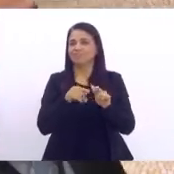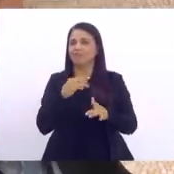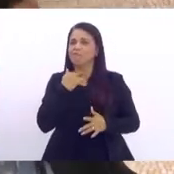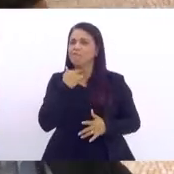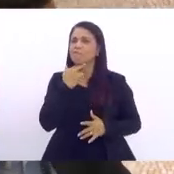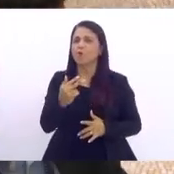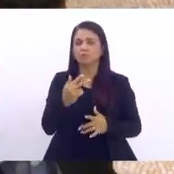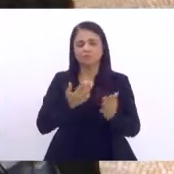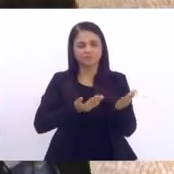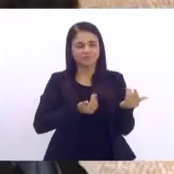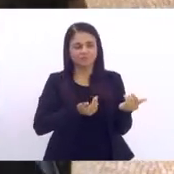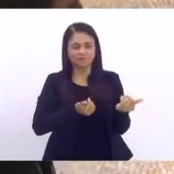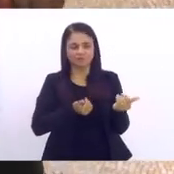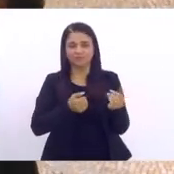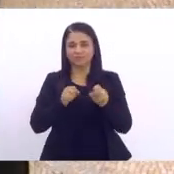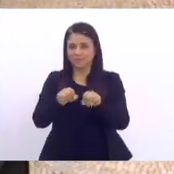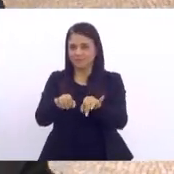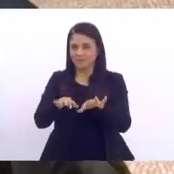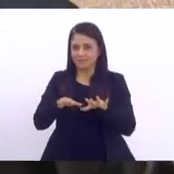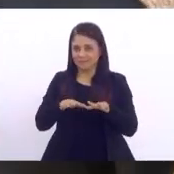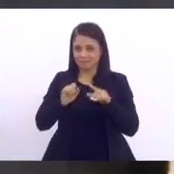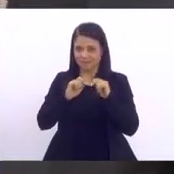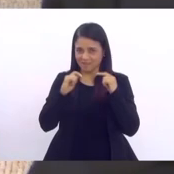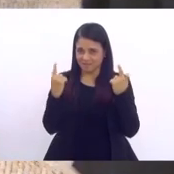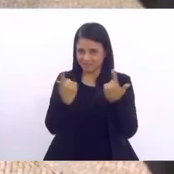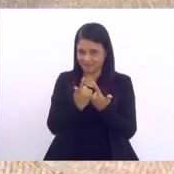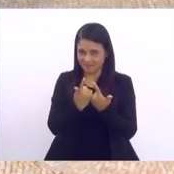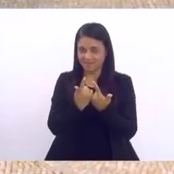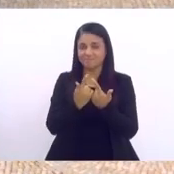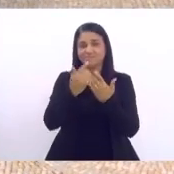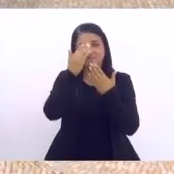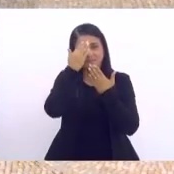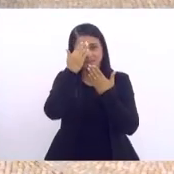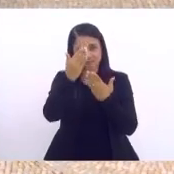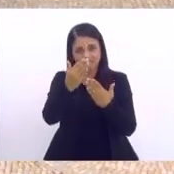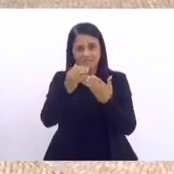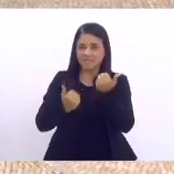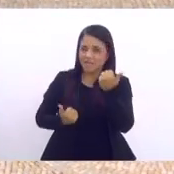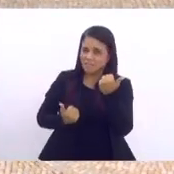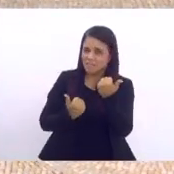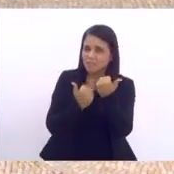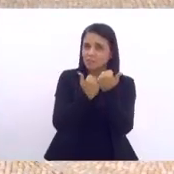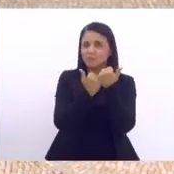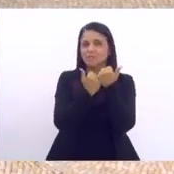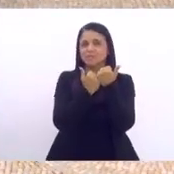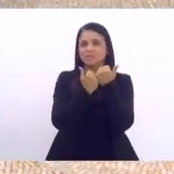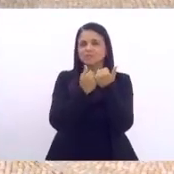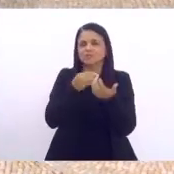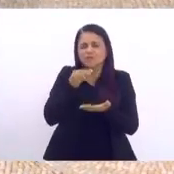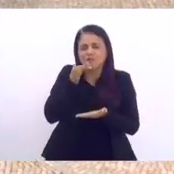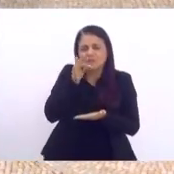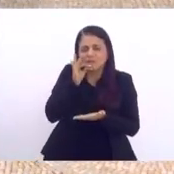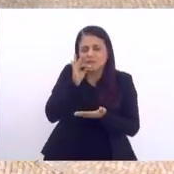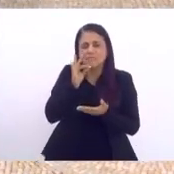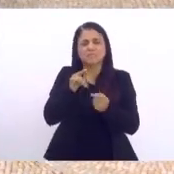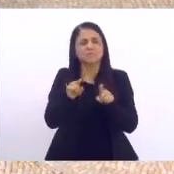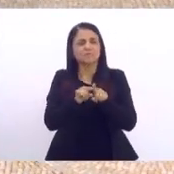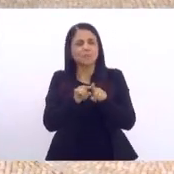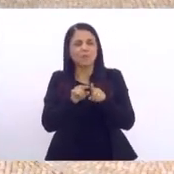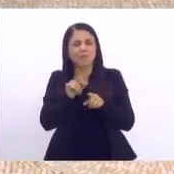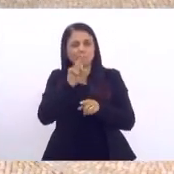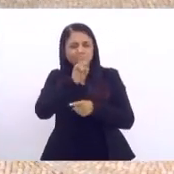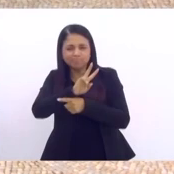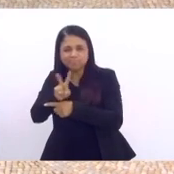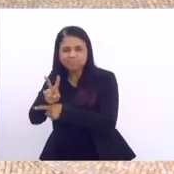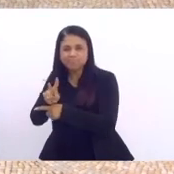Legislativa. Agradeço a toda a assessoria, desde o cafezinho, a segurança, a transmissão da TV Alerja, a